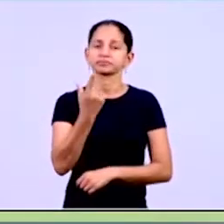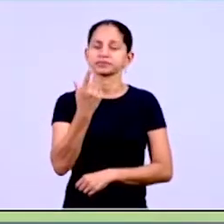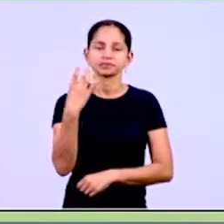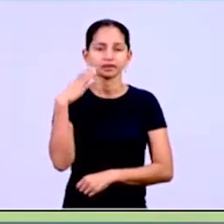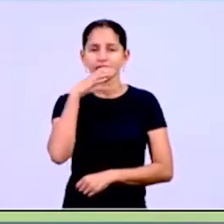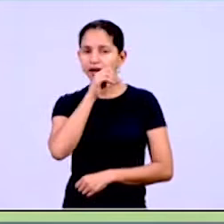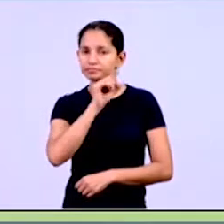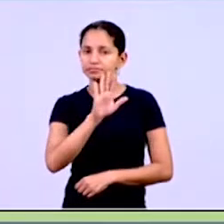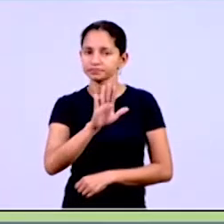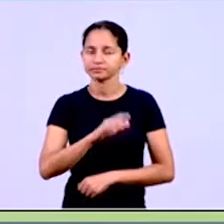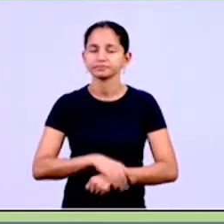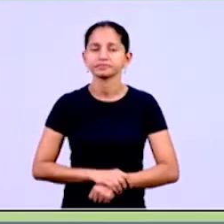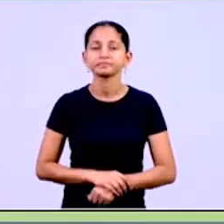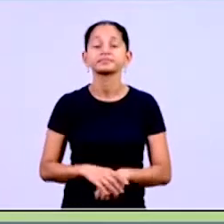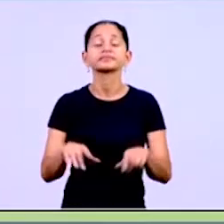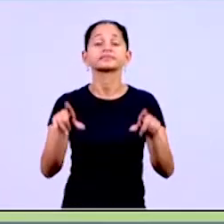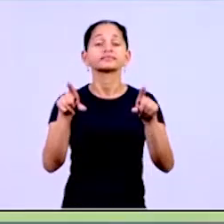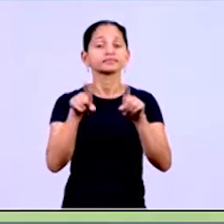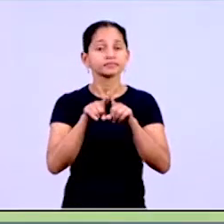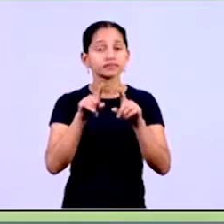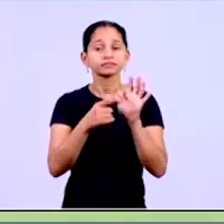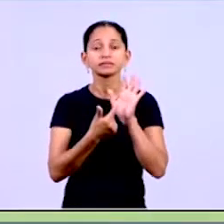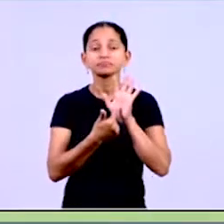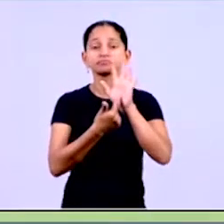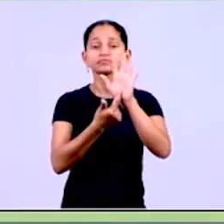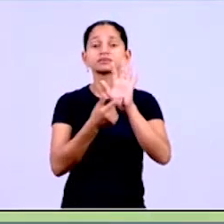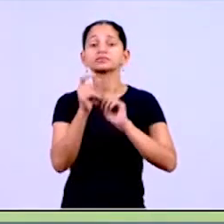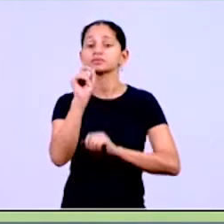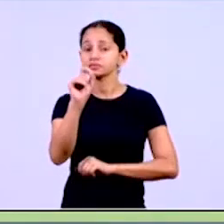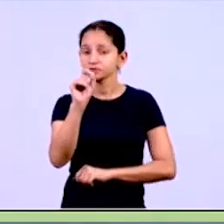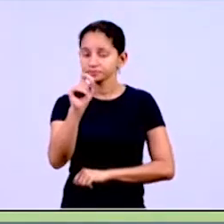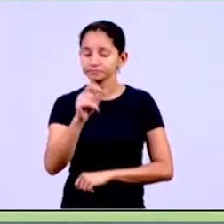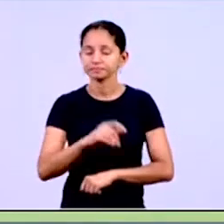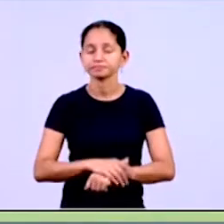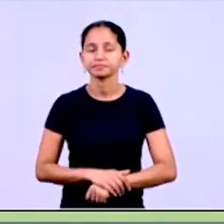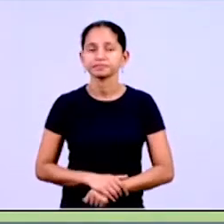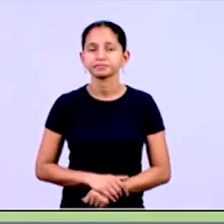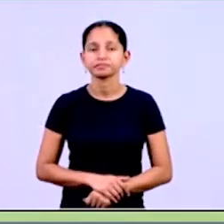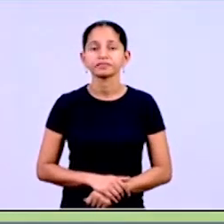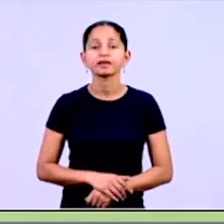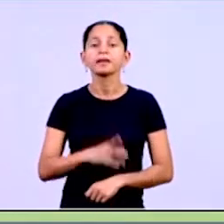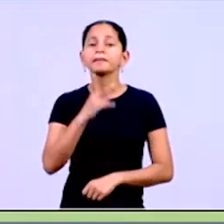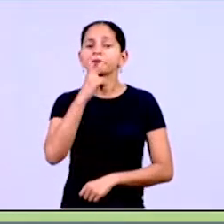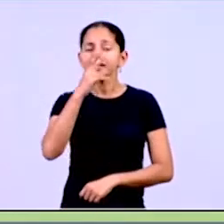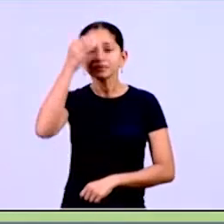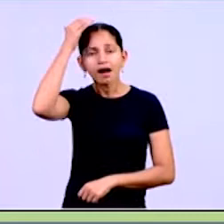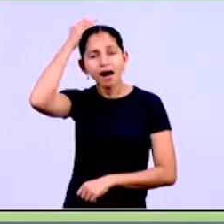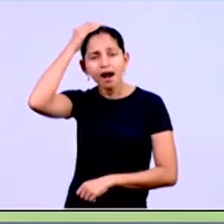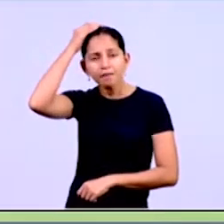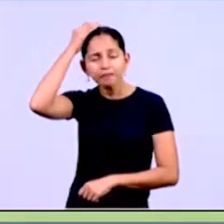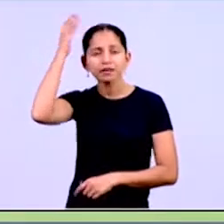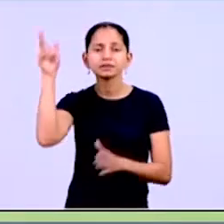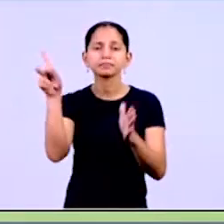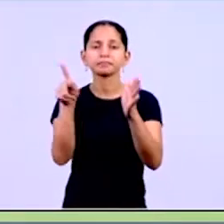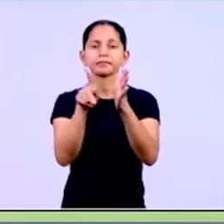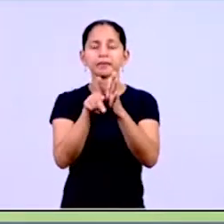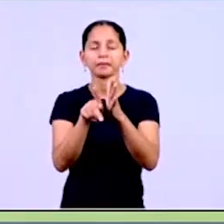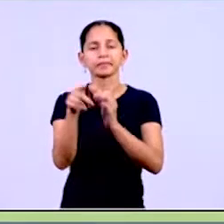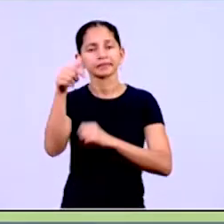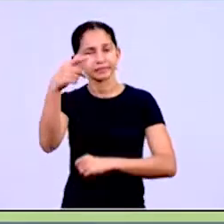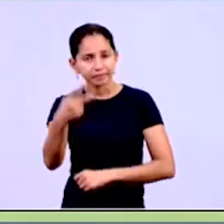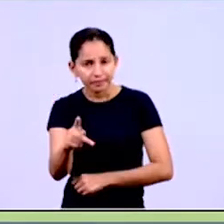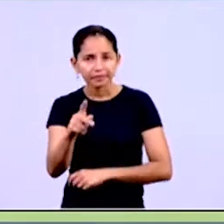O que a gente pode deixar mais evidente é justamente o cérebro do computador, né? Antigamente os computadores